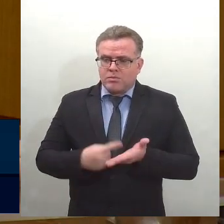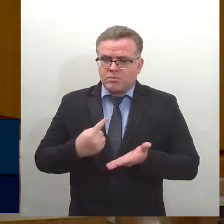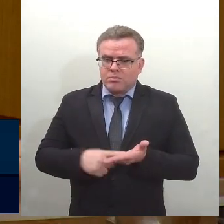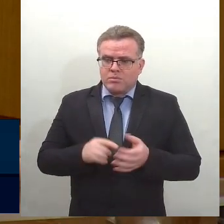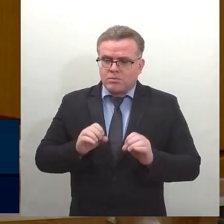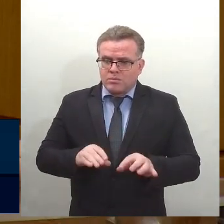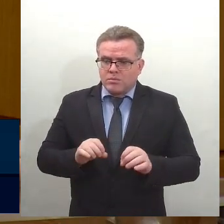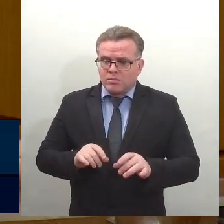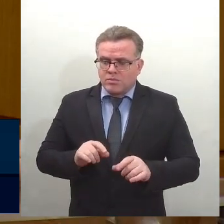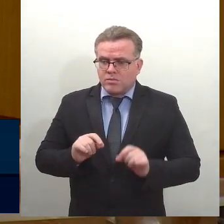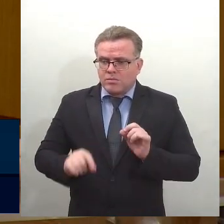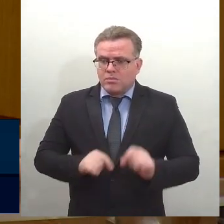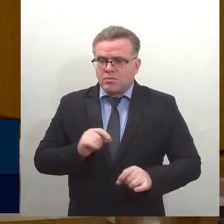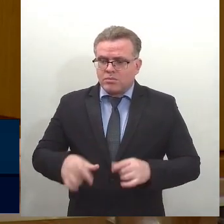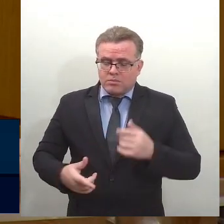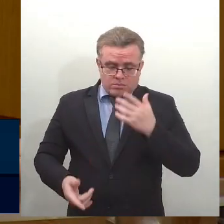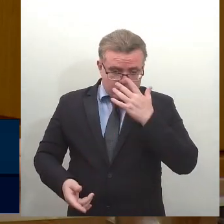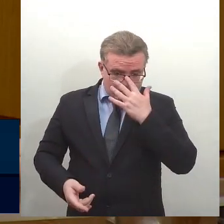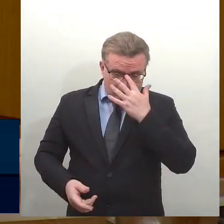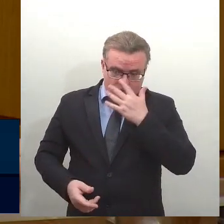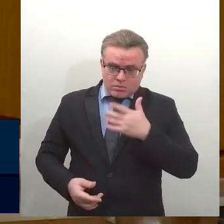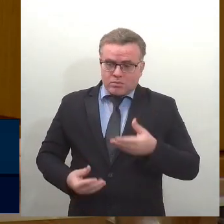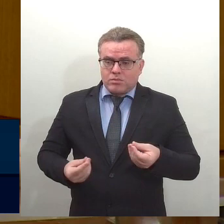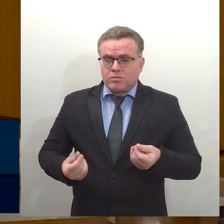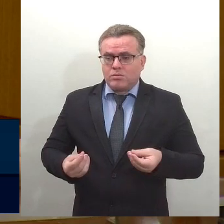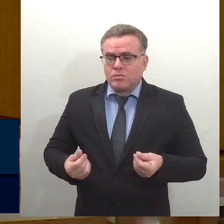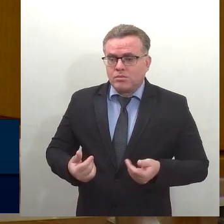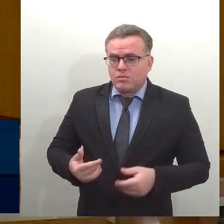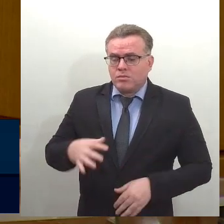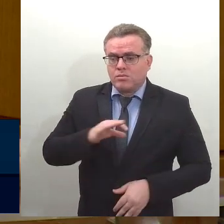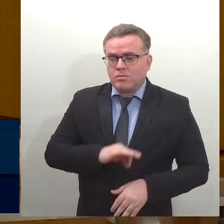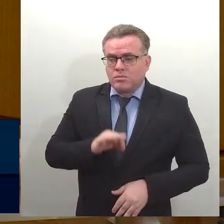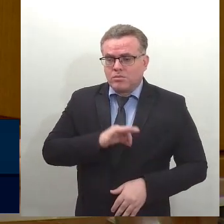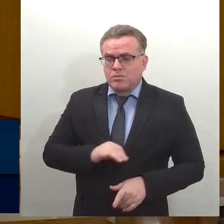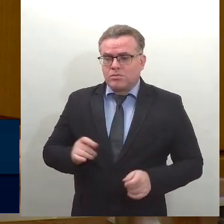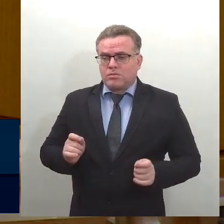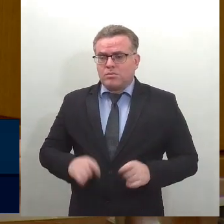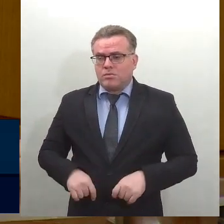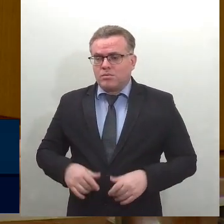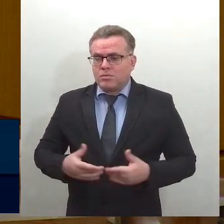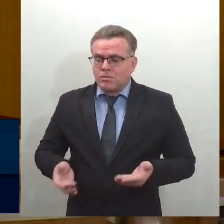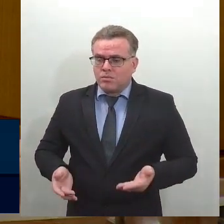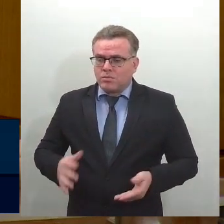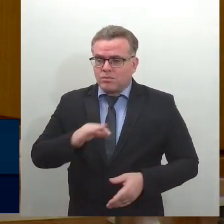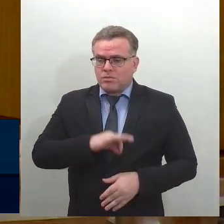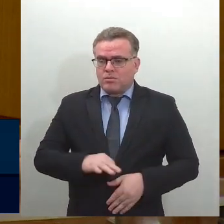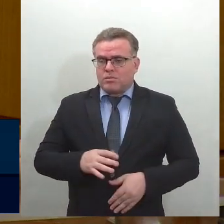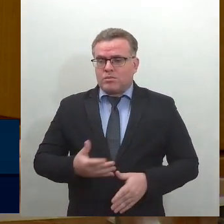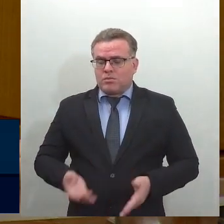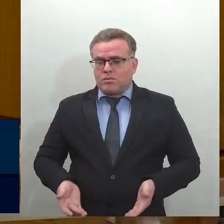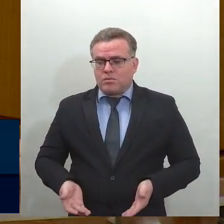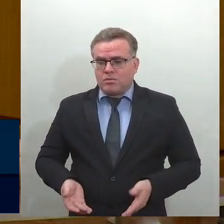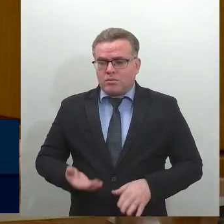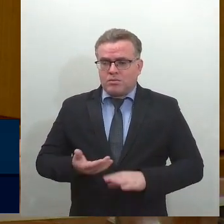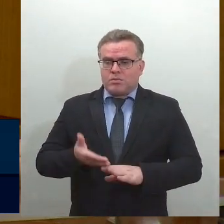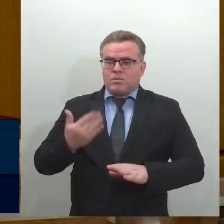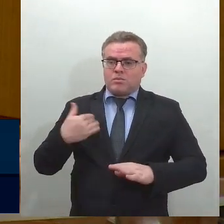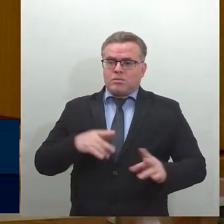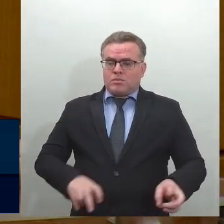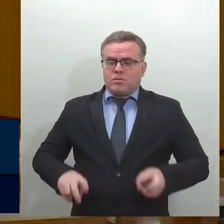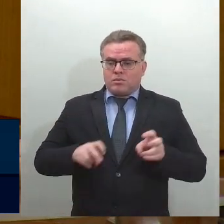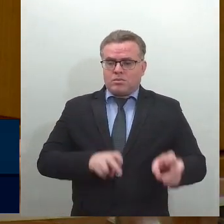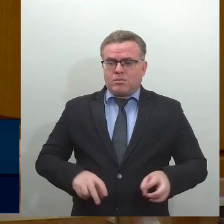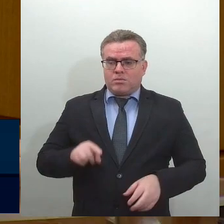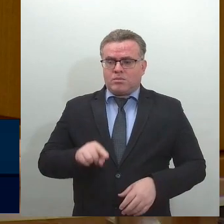vias sacras, para receber o salário, não era piso não, onde os garis da minha cidade não